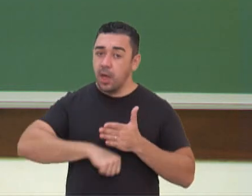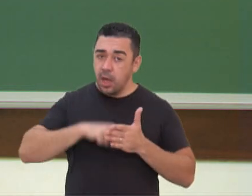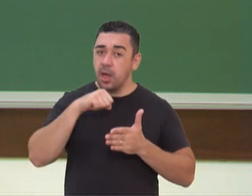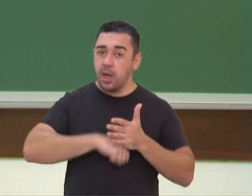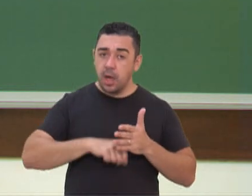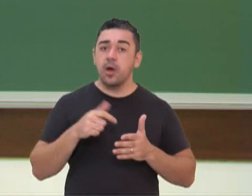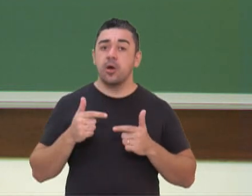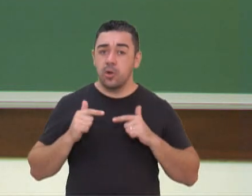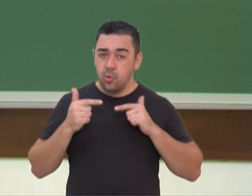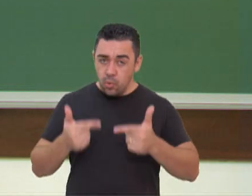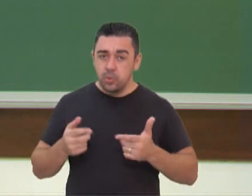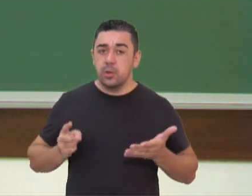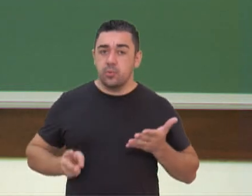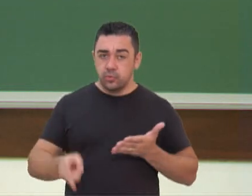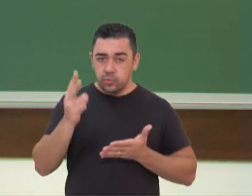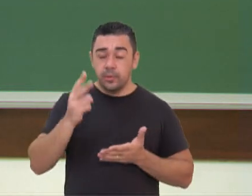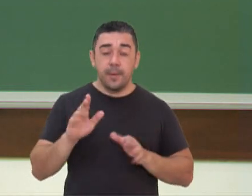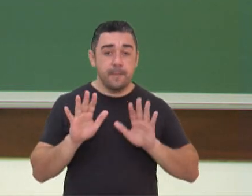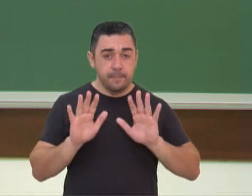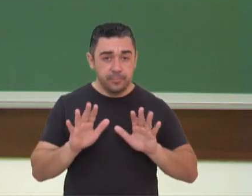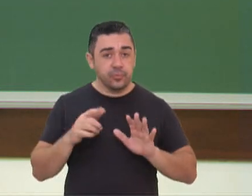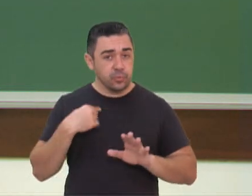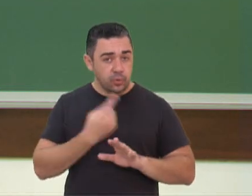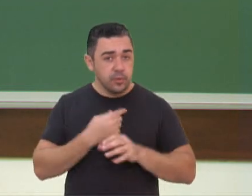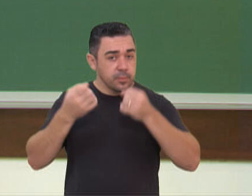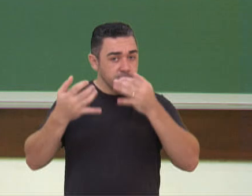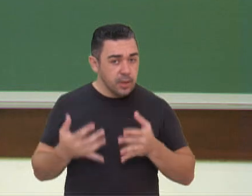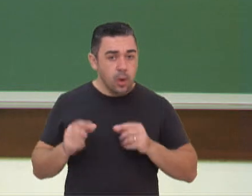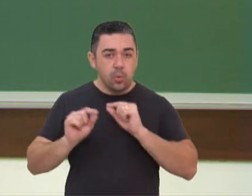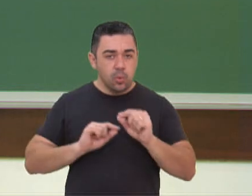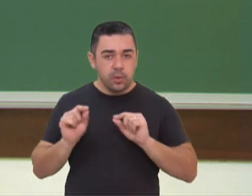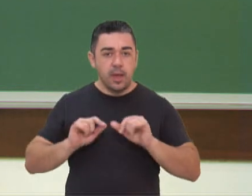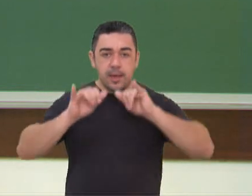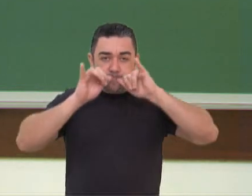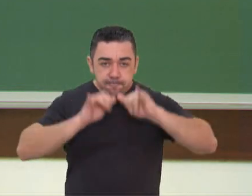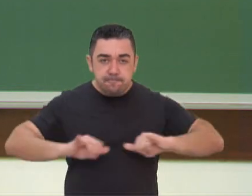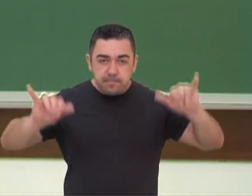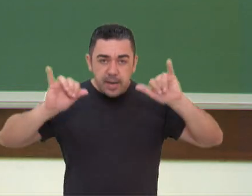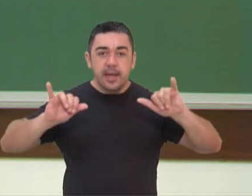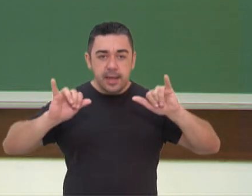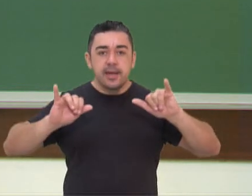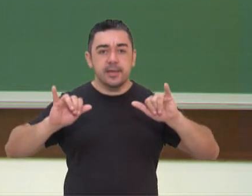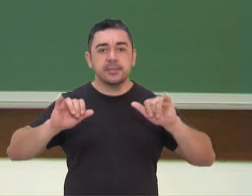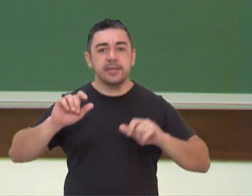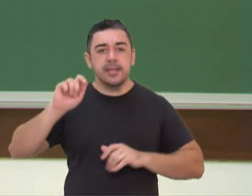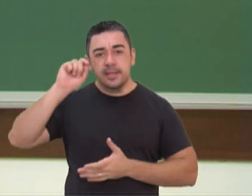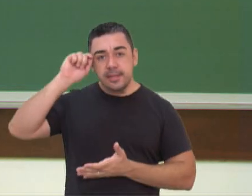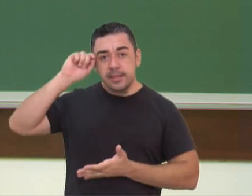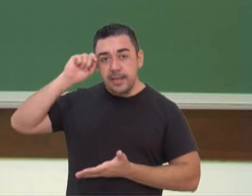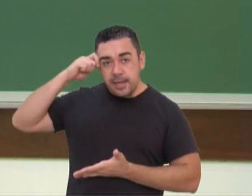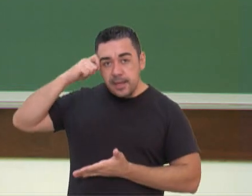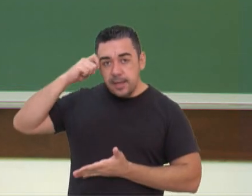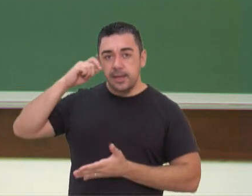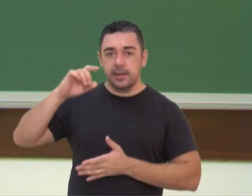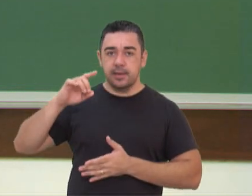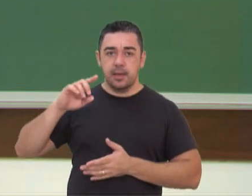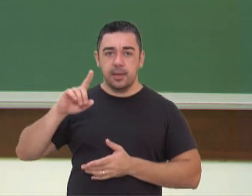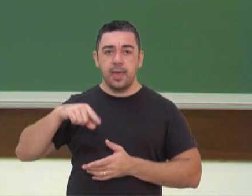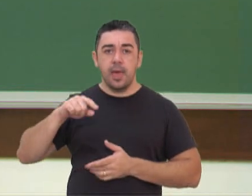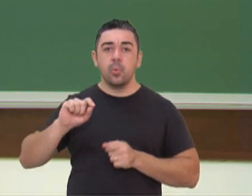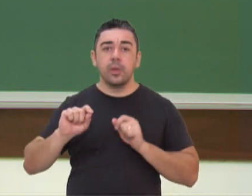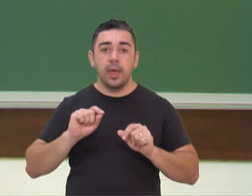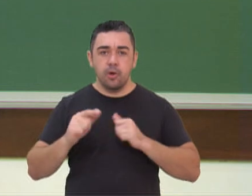aí acontecendo. E é sobre essa luta da imprensa negra, jornais editados por